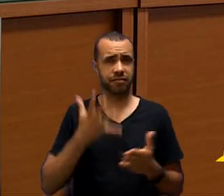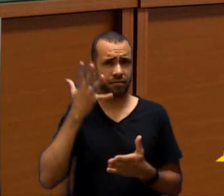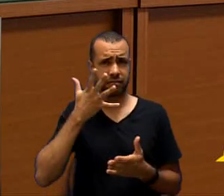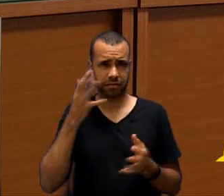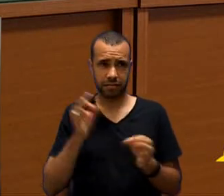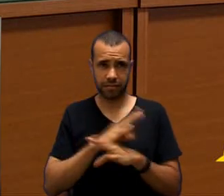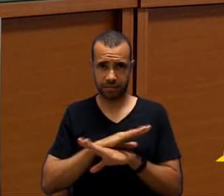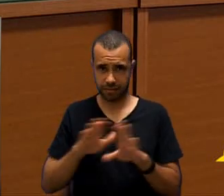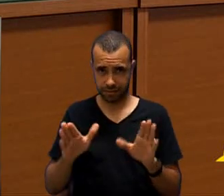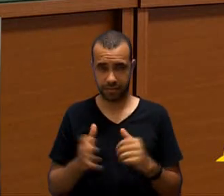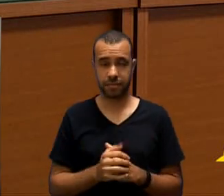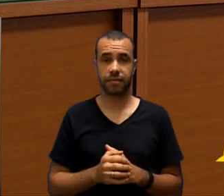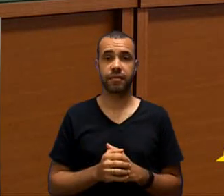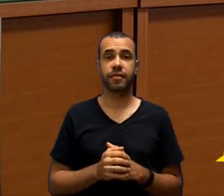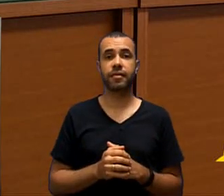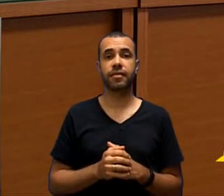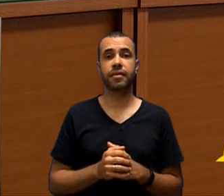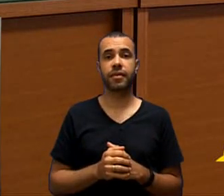discursos.